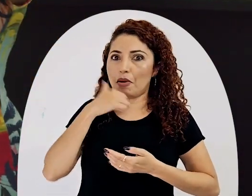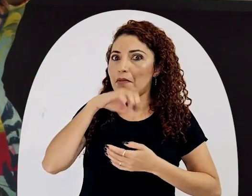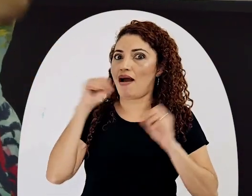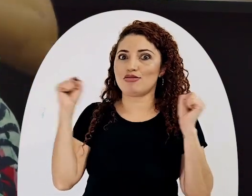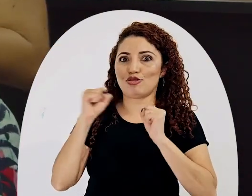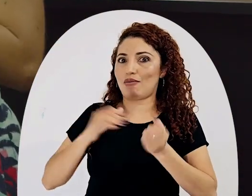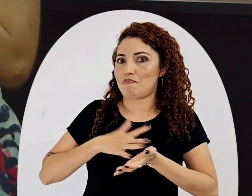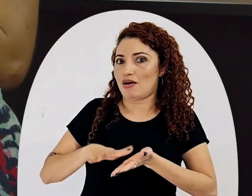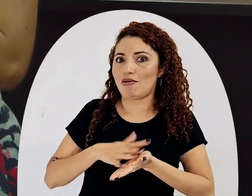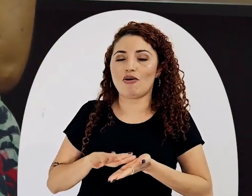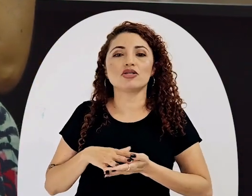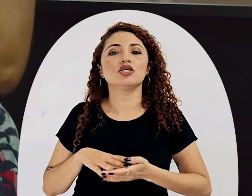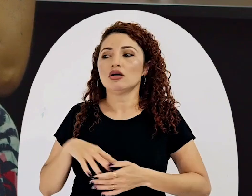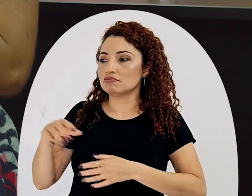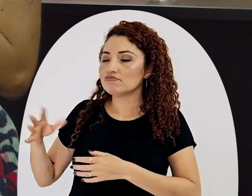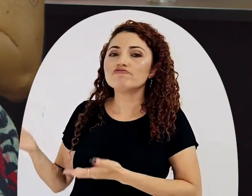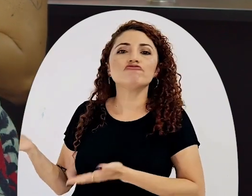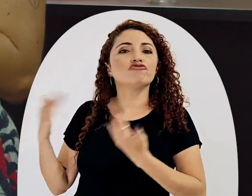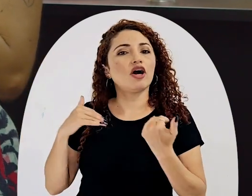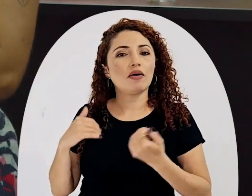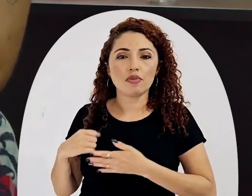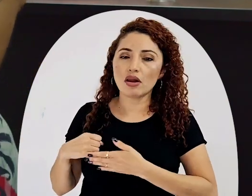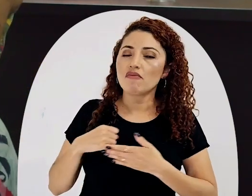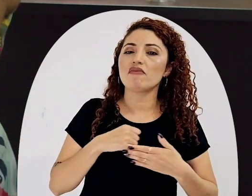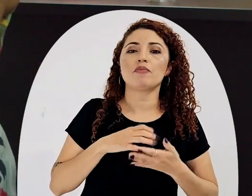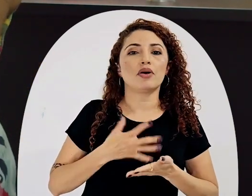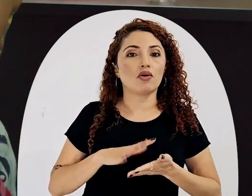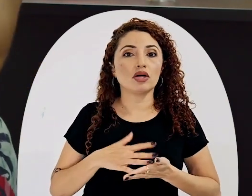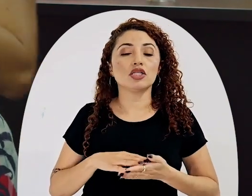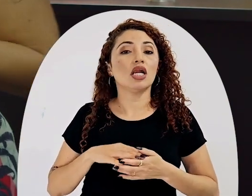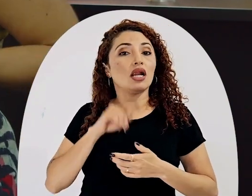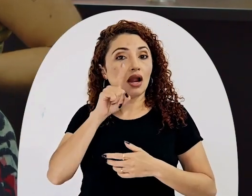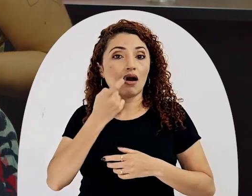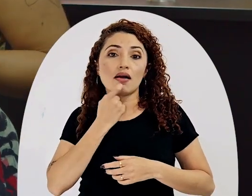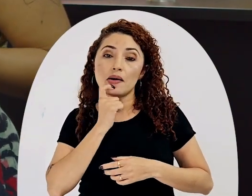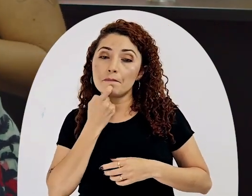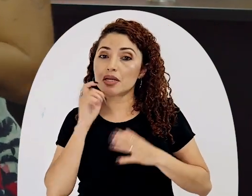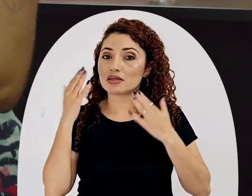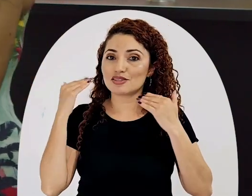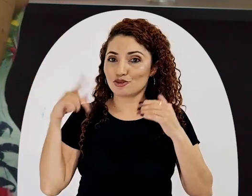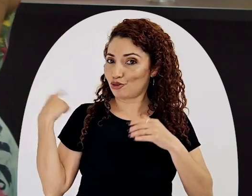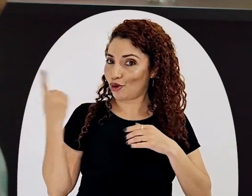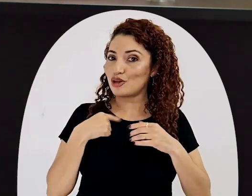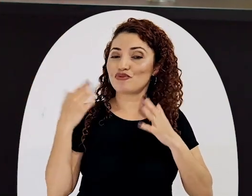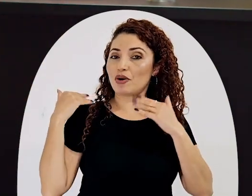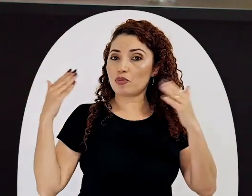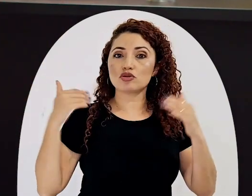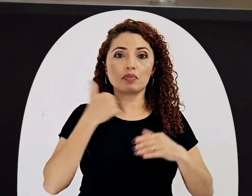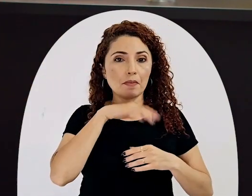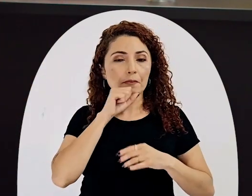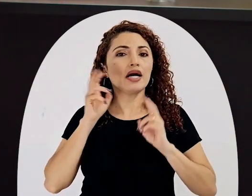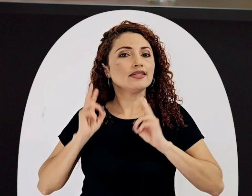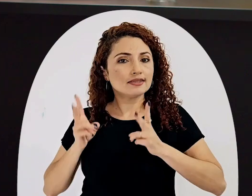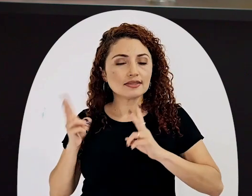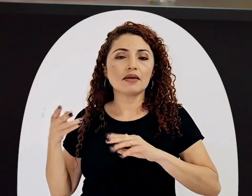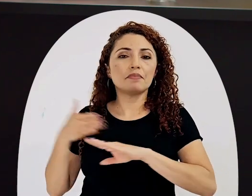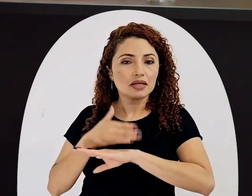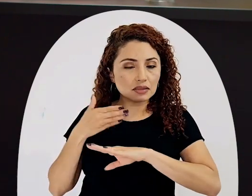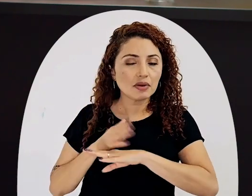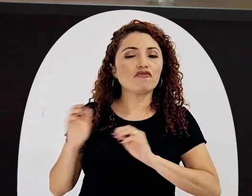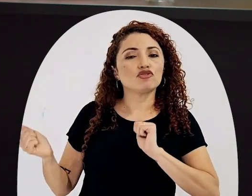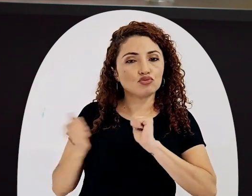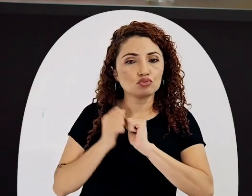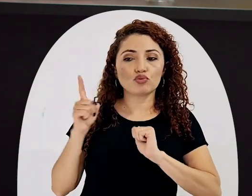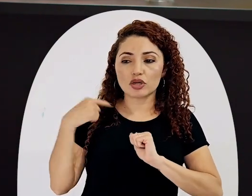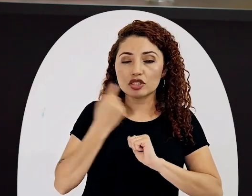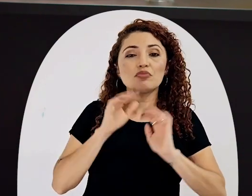lá em Campinas éramos super conhecidos, porque, assim, ela ia nos espaços com a gente, mas a gente não deixava de sofrer preconceitos.